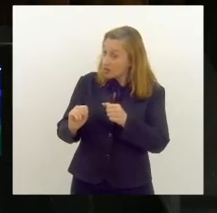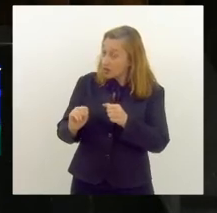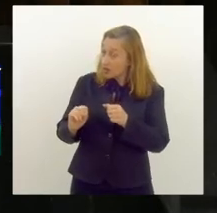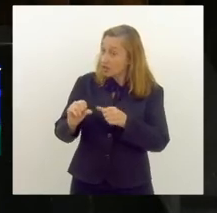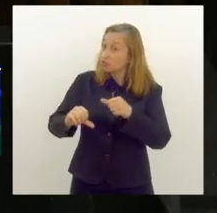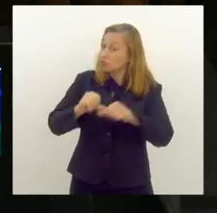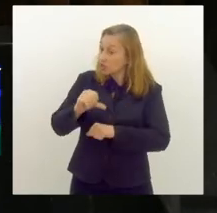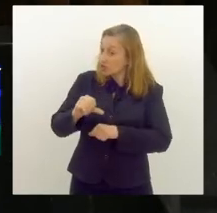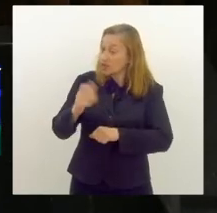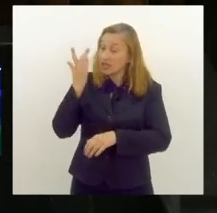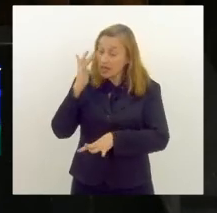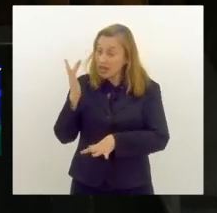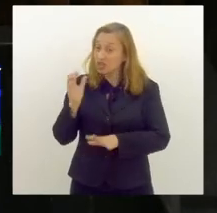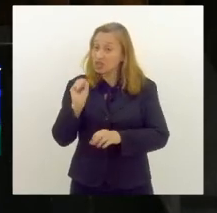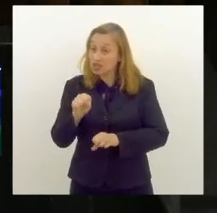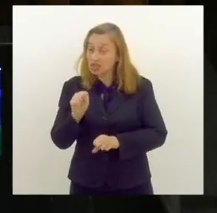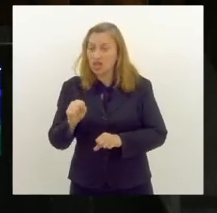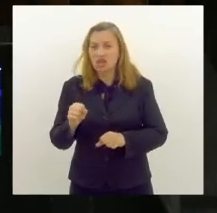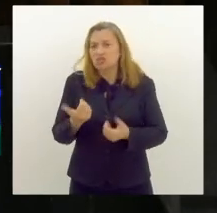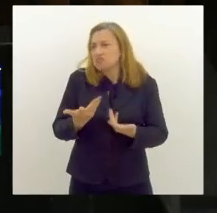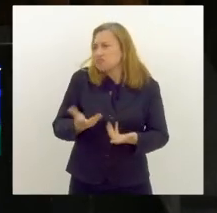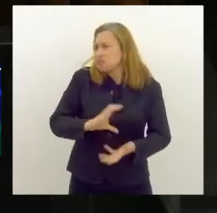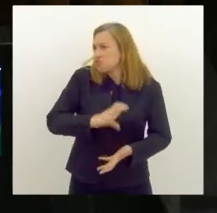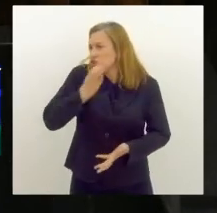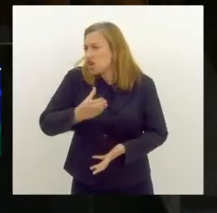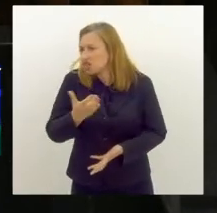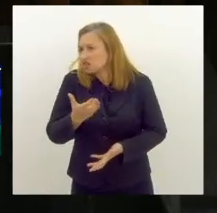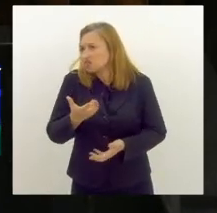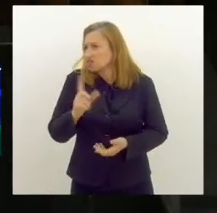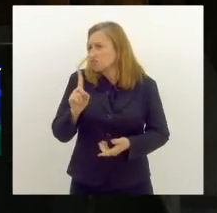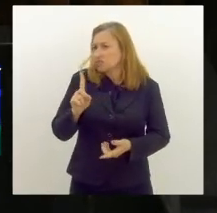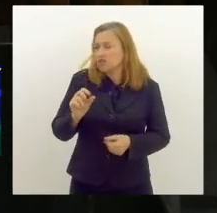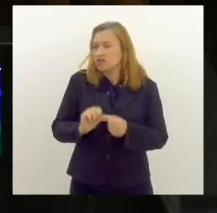Agora, não fazendo isso, não tendo a coragem de fazê-lo,